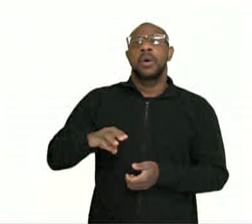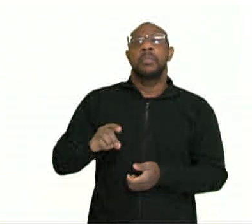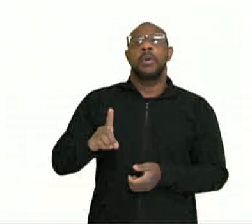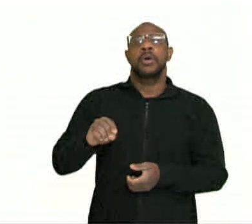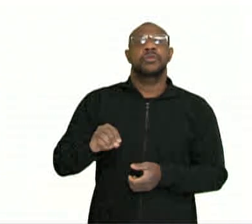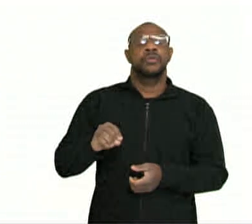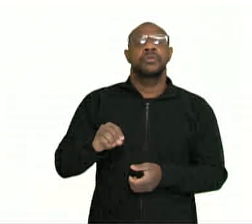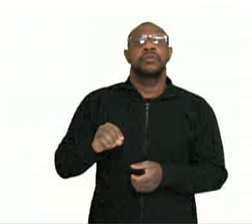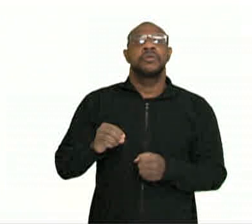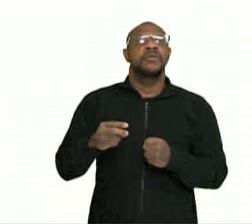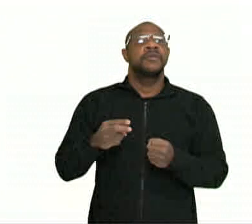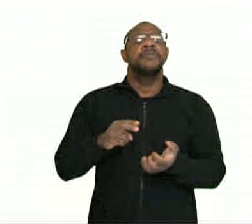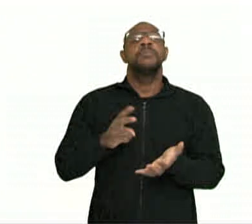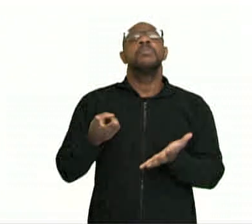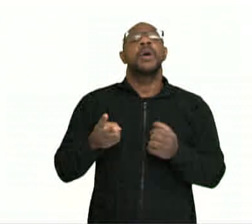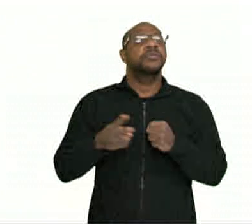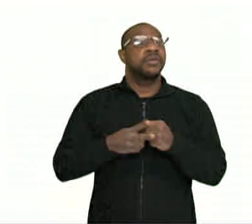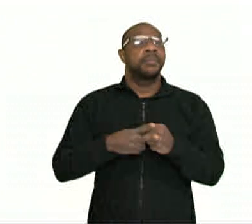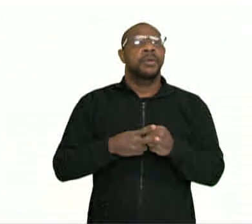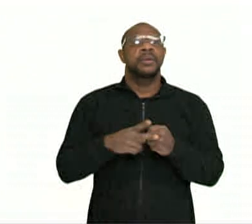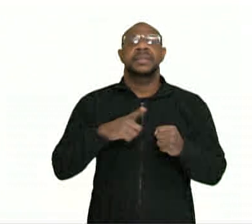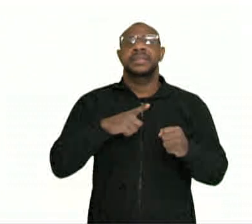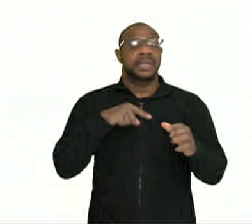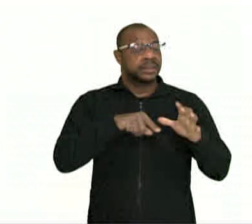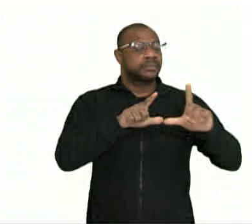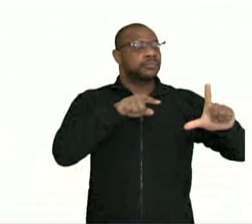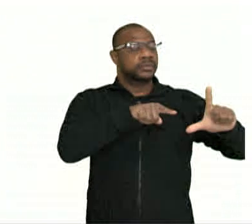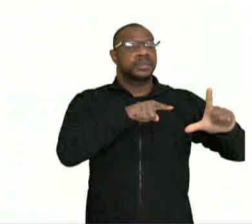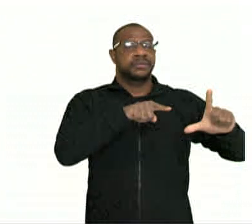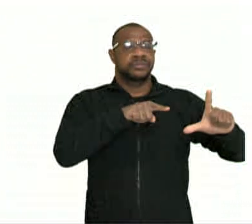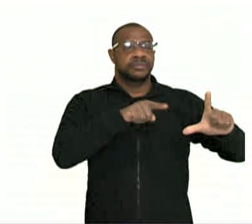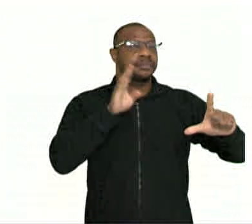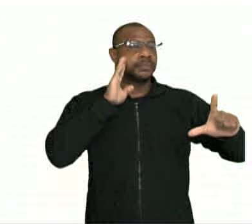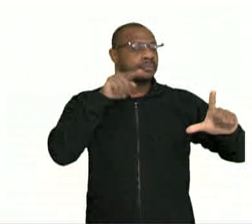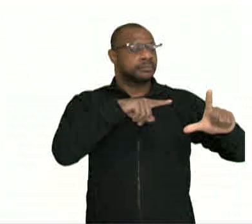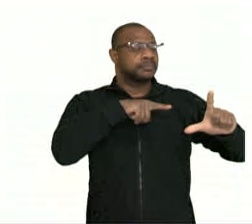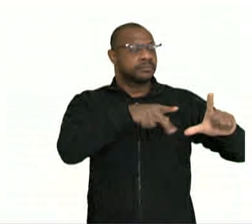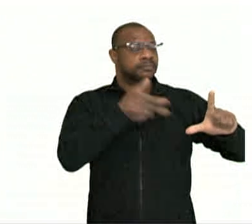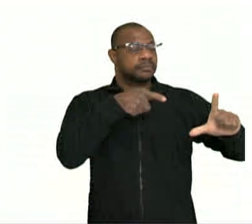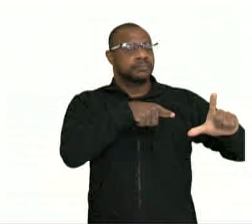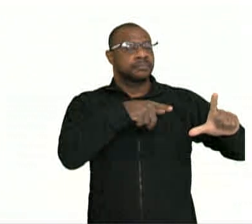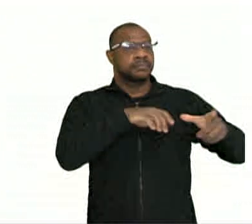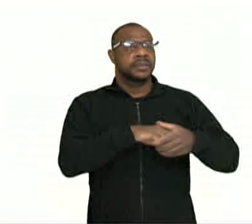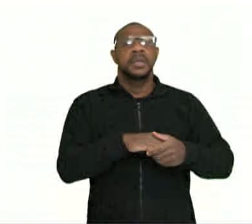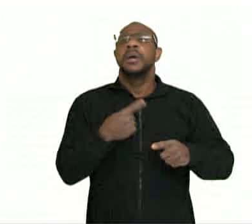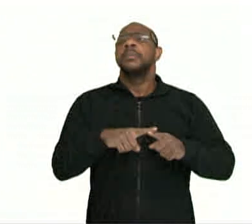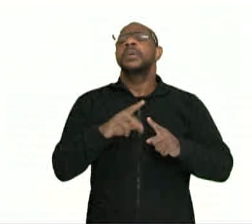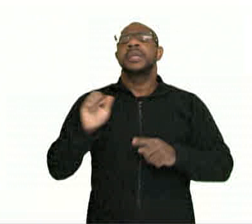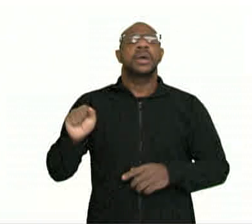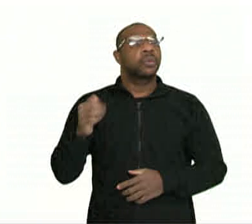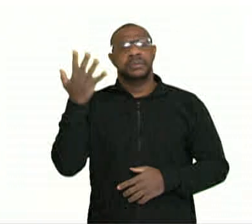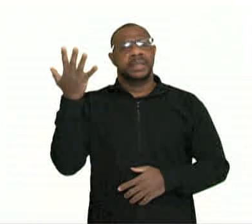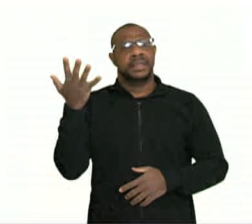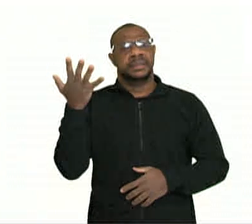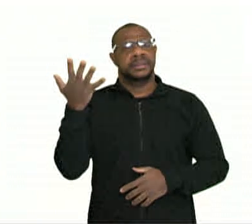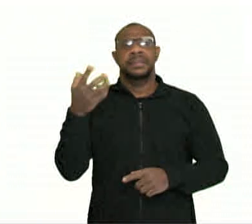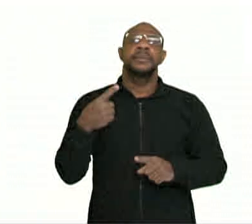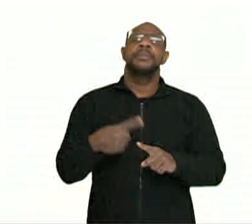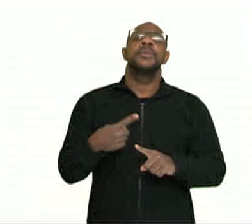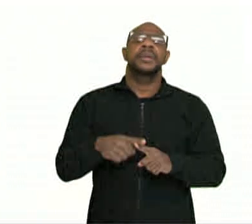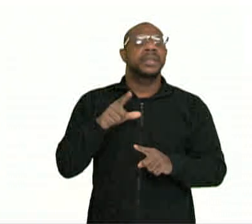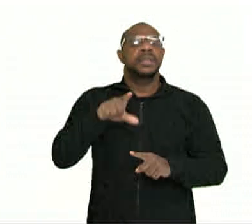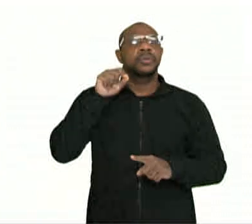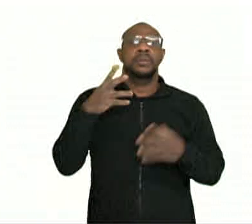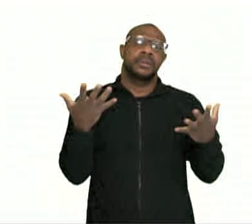modo verbal que predomina nos textos? Na letra B, explique por que isso acontece. Qual o motivo dessa